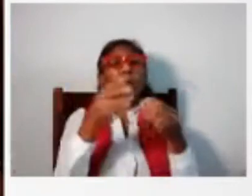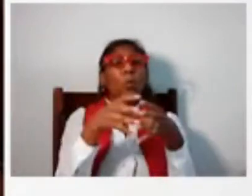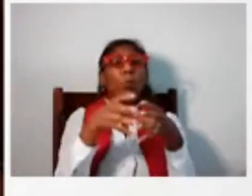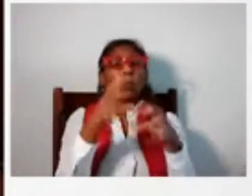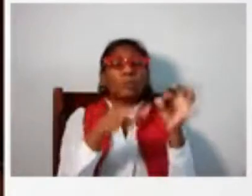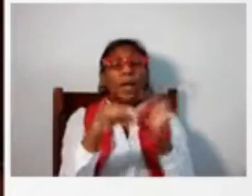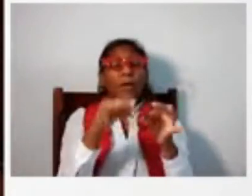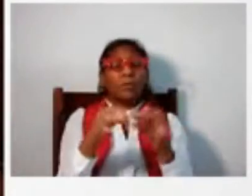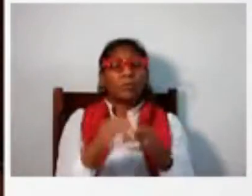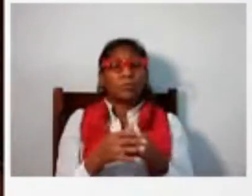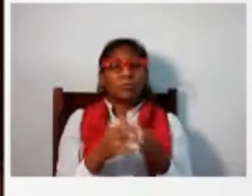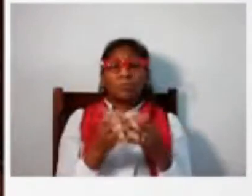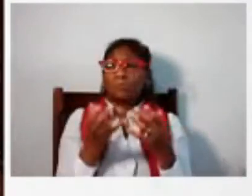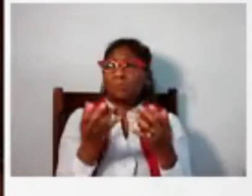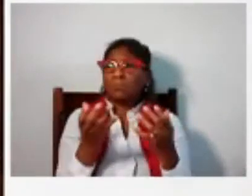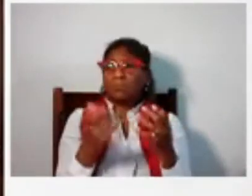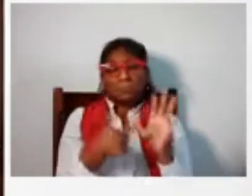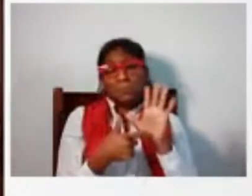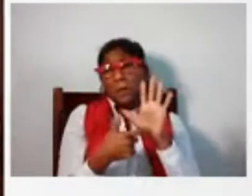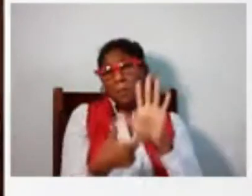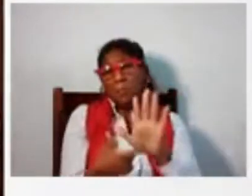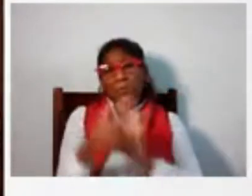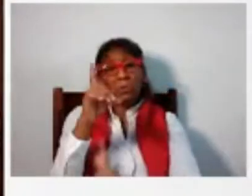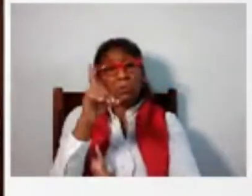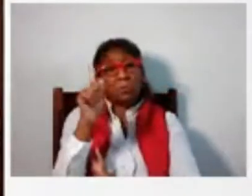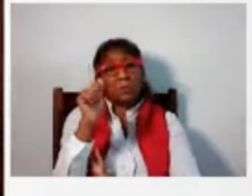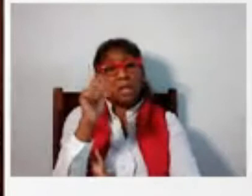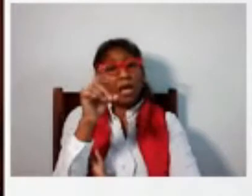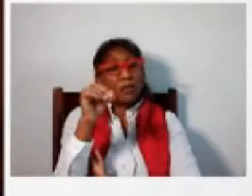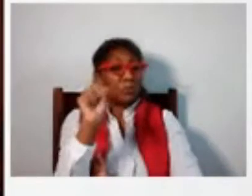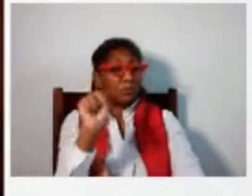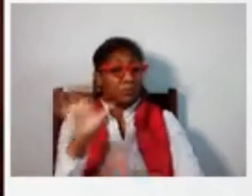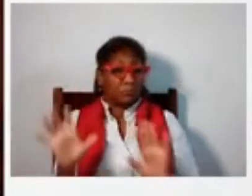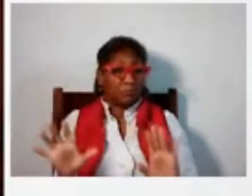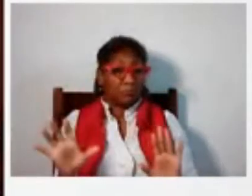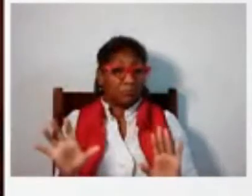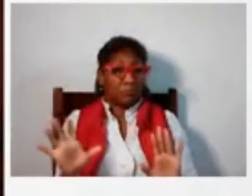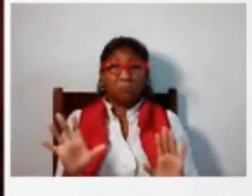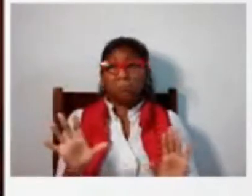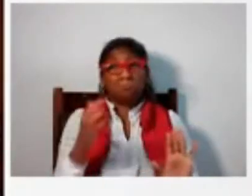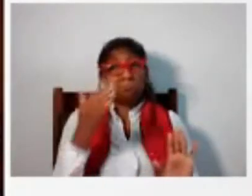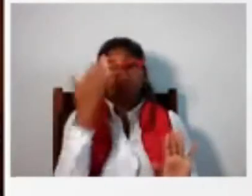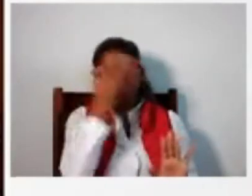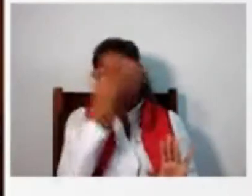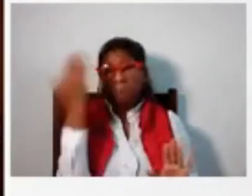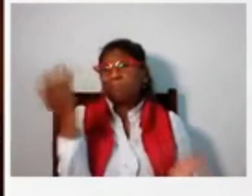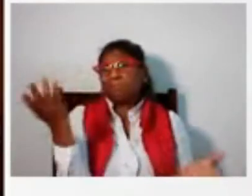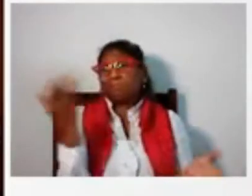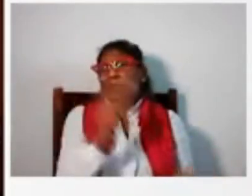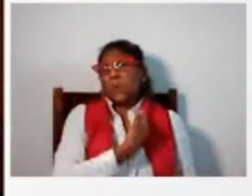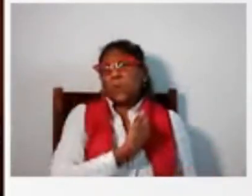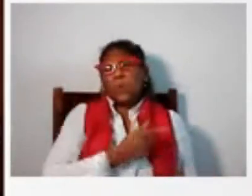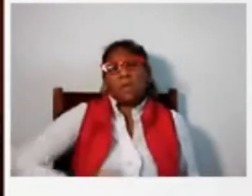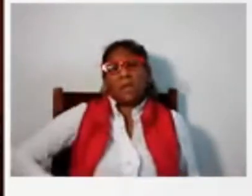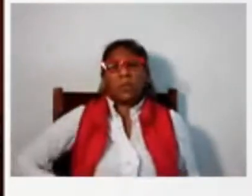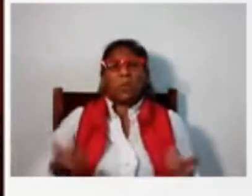insinuações? Olha, apresentando números e dados em primeiro lugar. É quase que risível achar que um governador